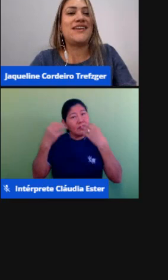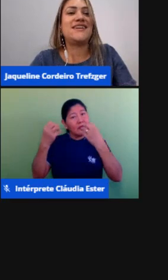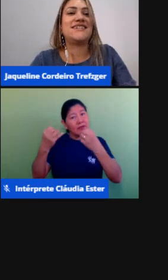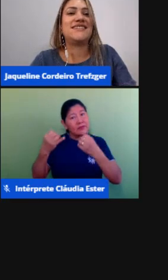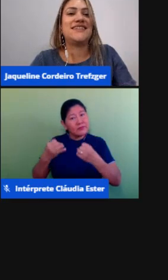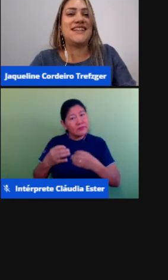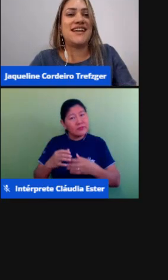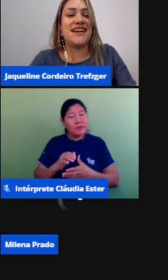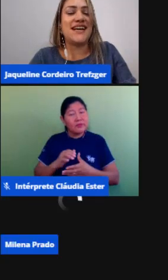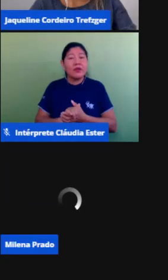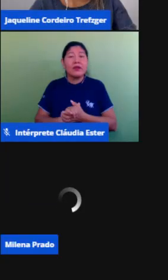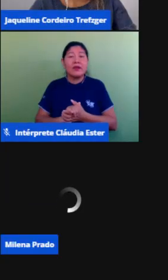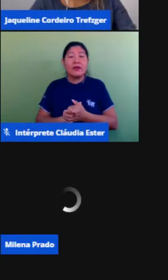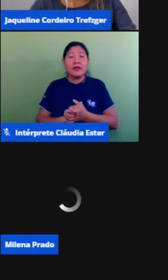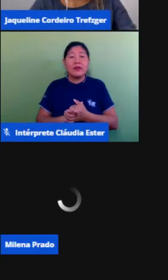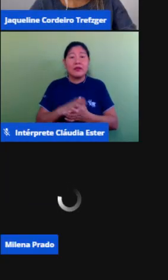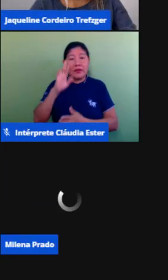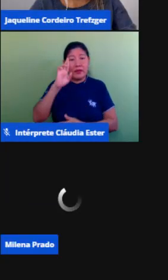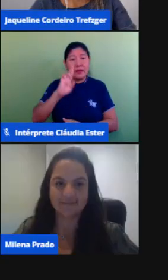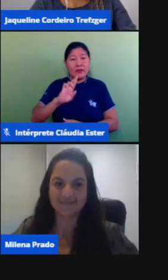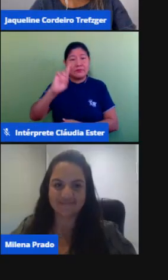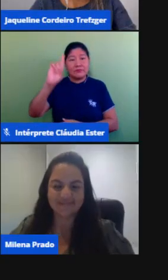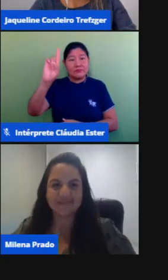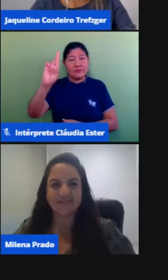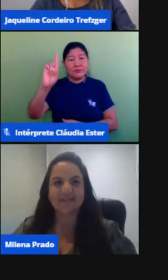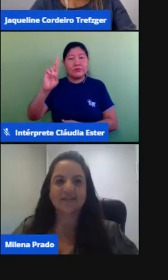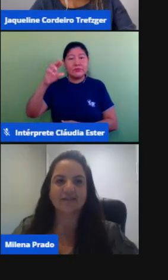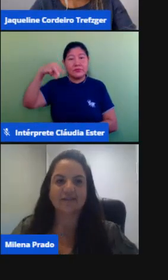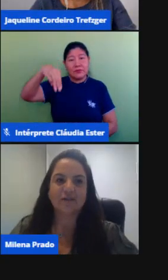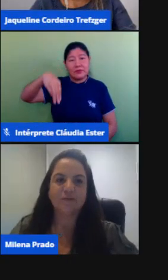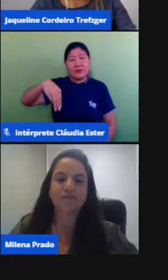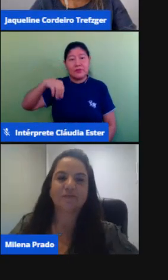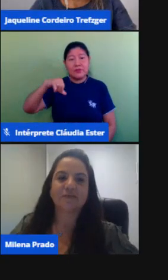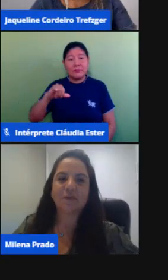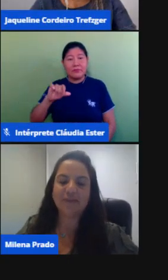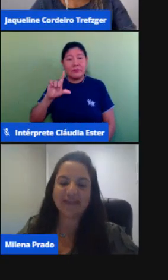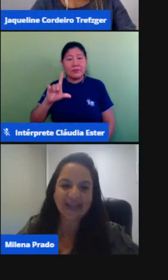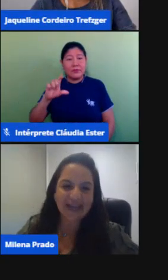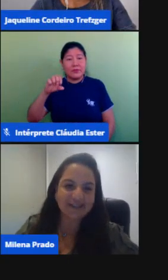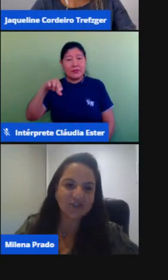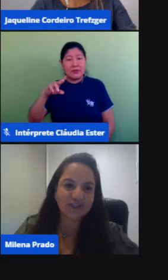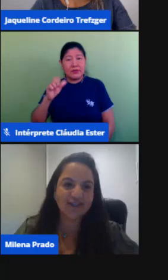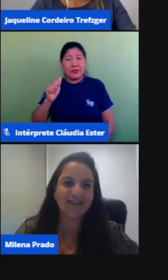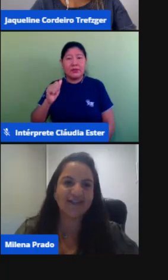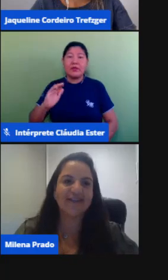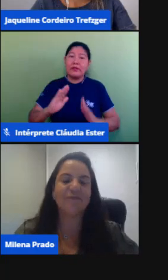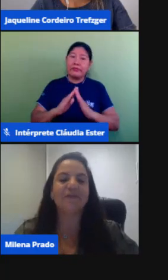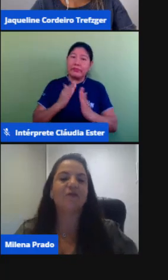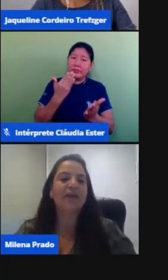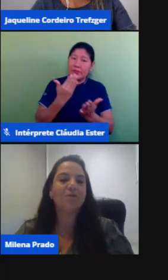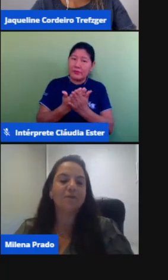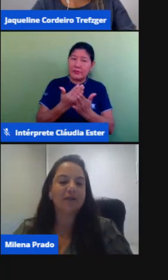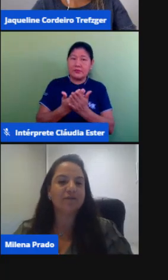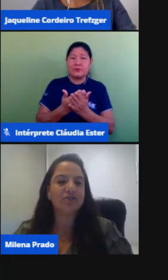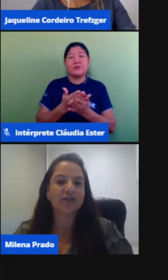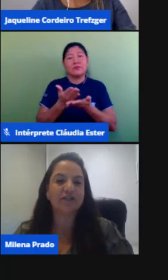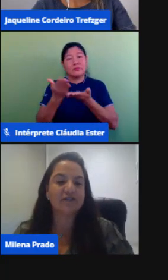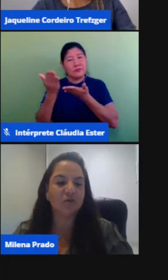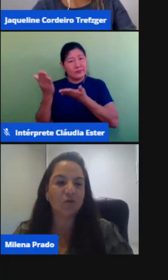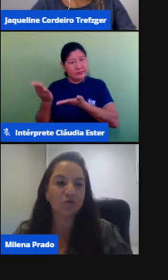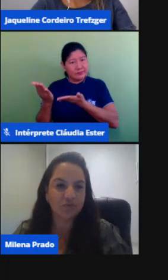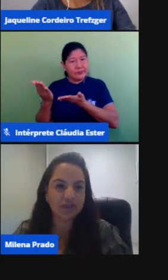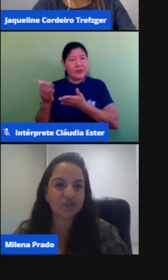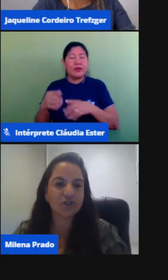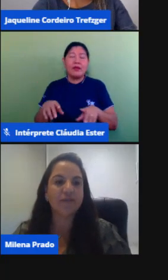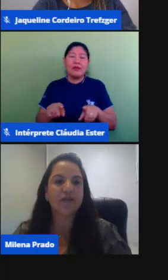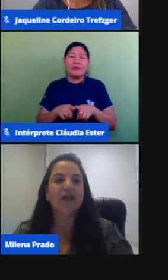da escola, a diretora Milena. Seja muito bem-vinda, Milena. Obrigada, Jaqueline. Eu quero primeiramente